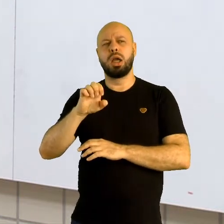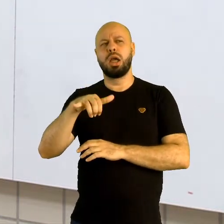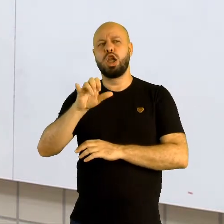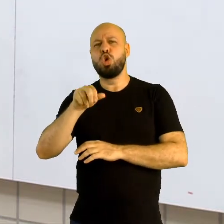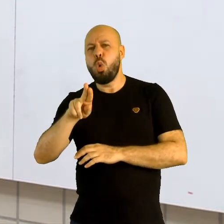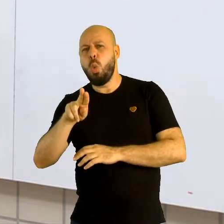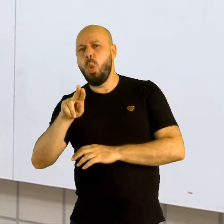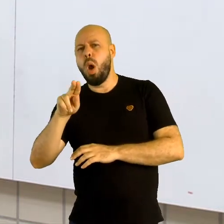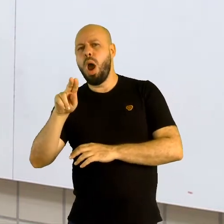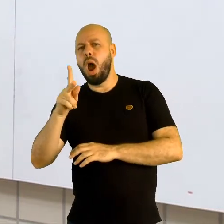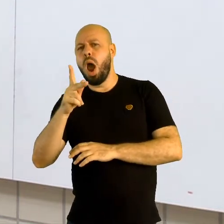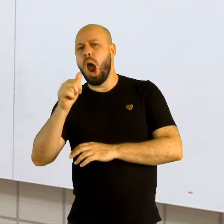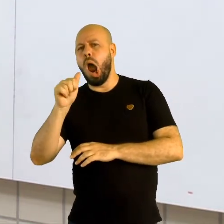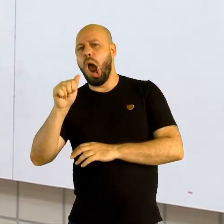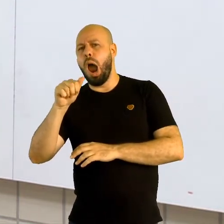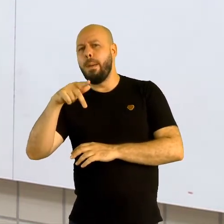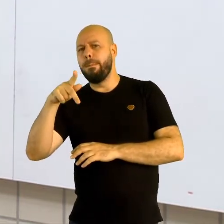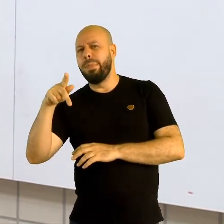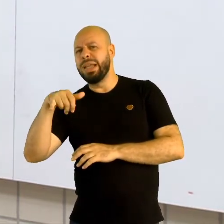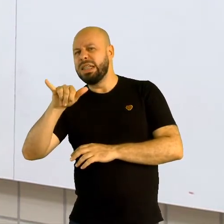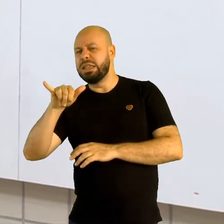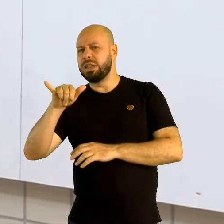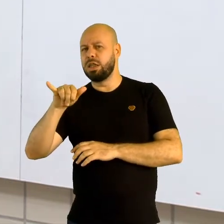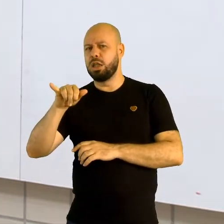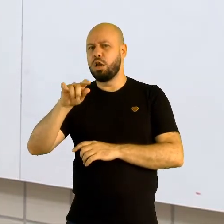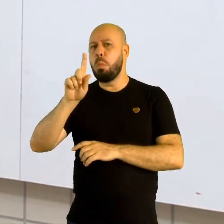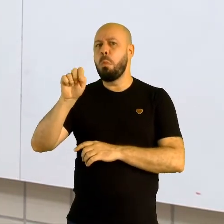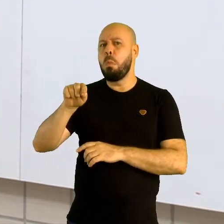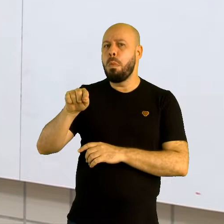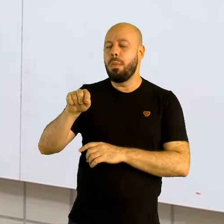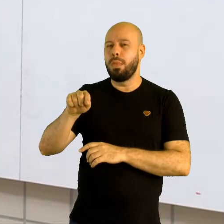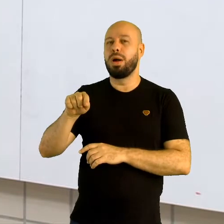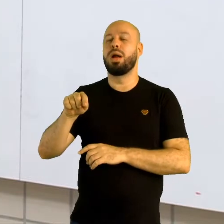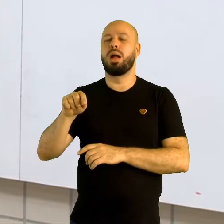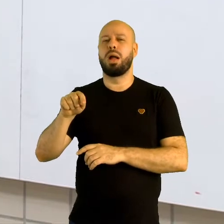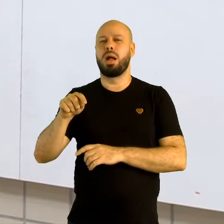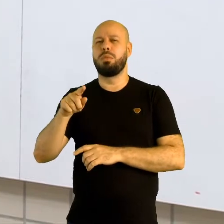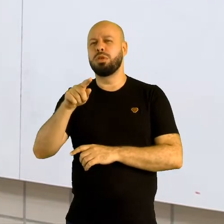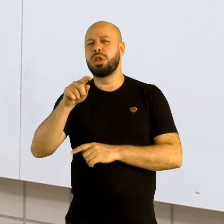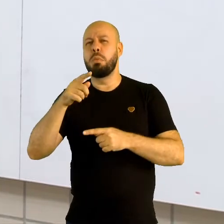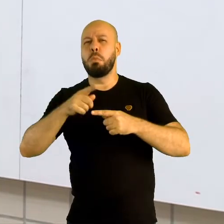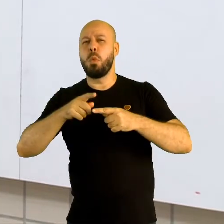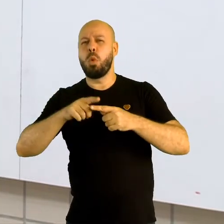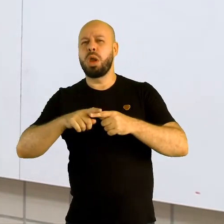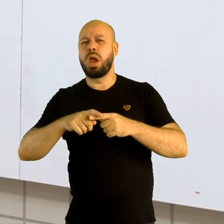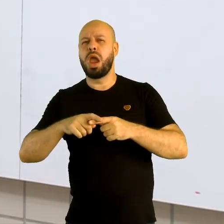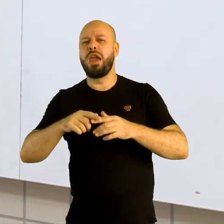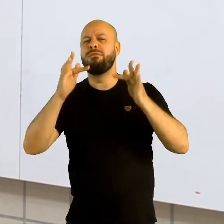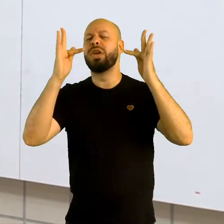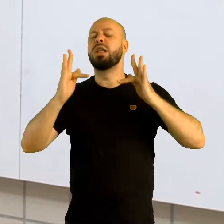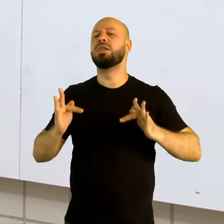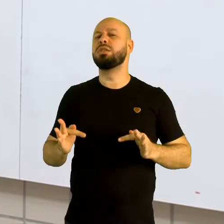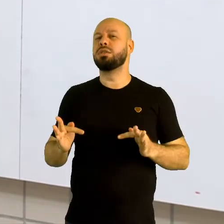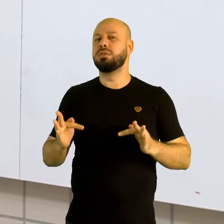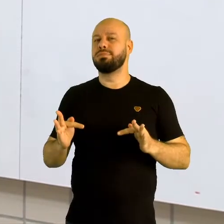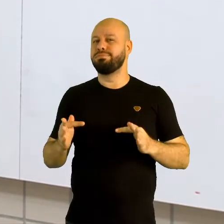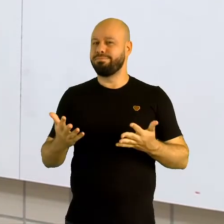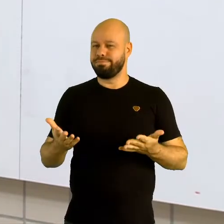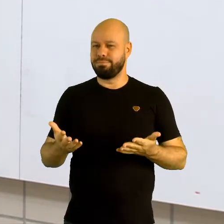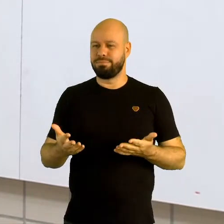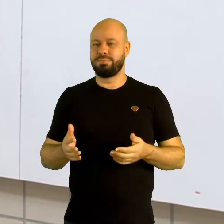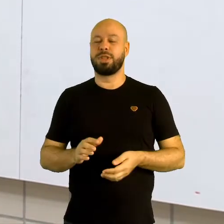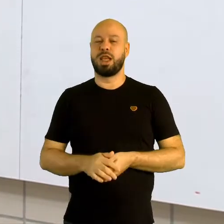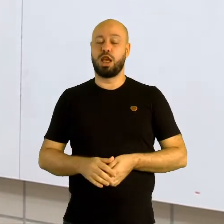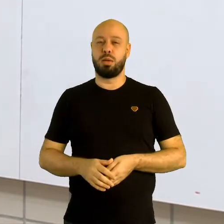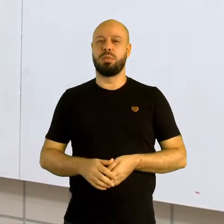pergunta aqui, why, e nós temos, né, no caso, reason. Nós, no caso, responderemos, né, o